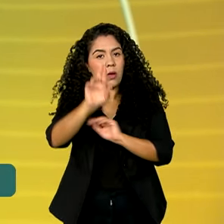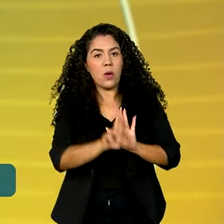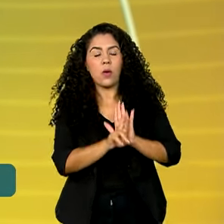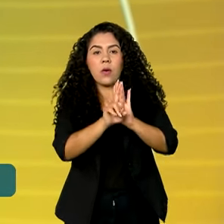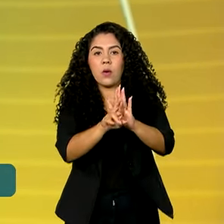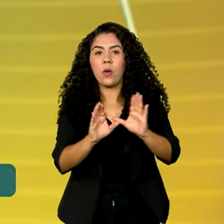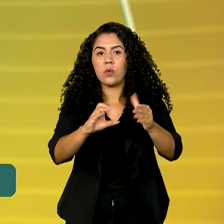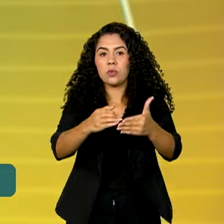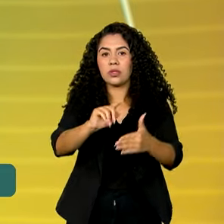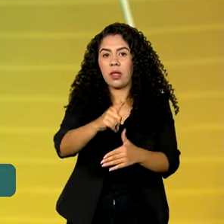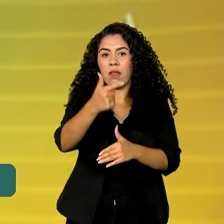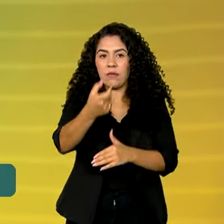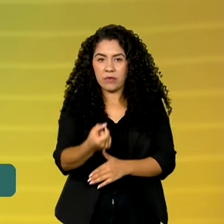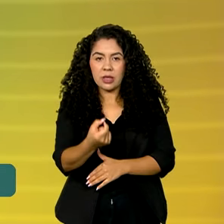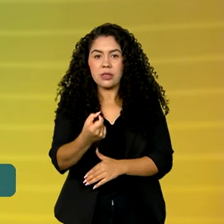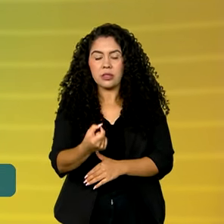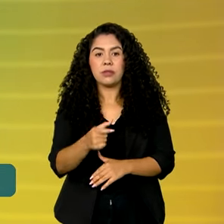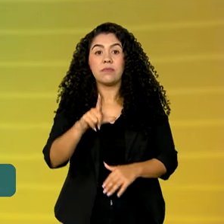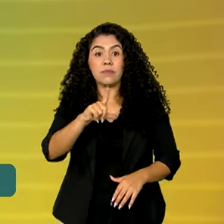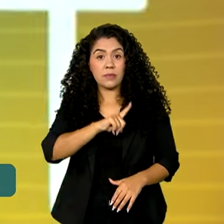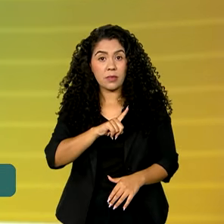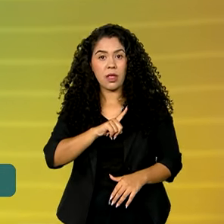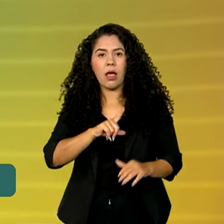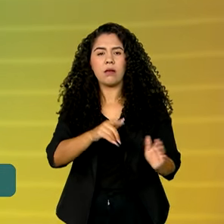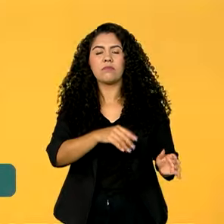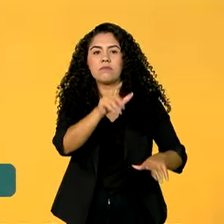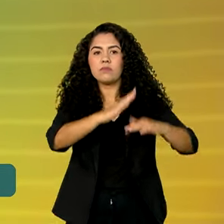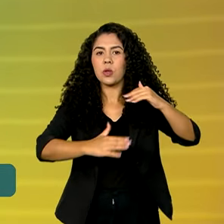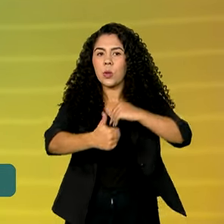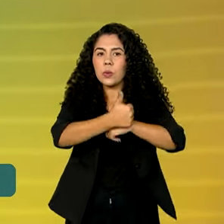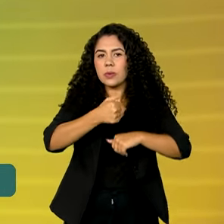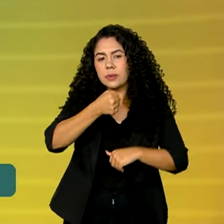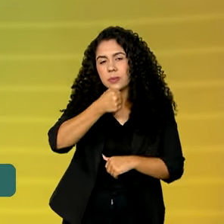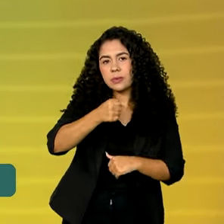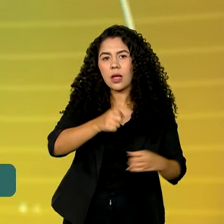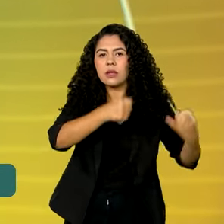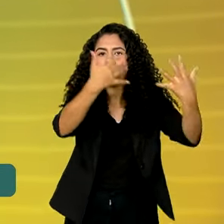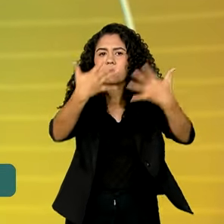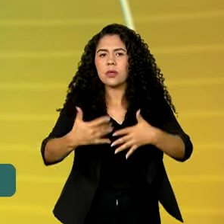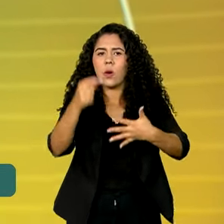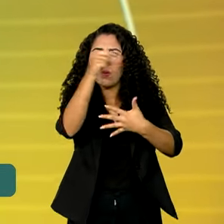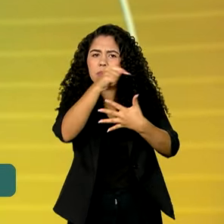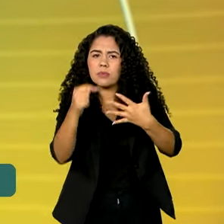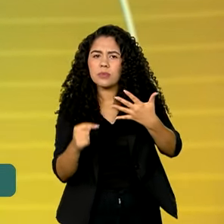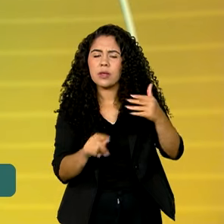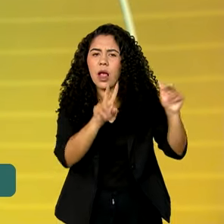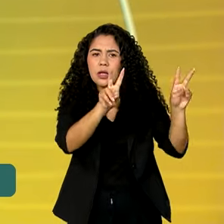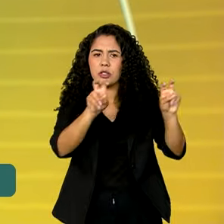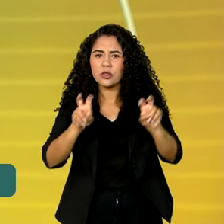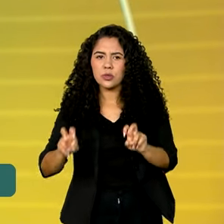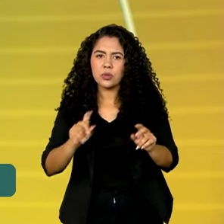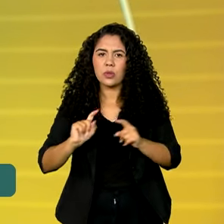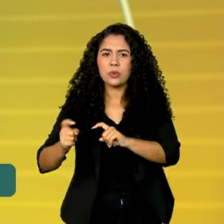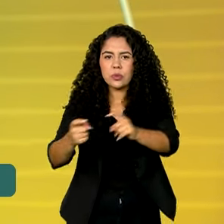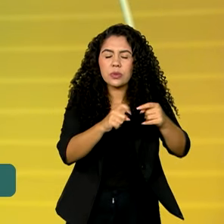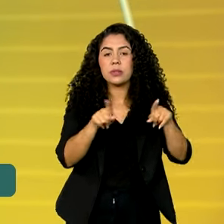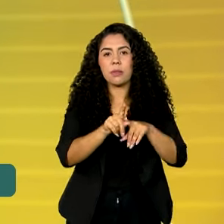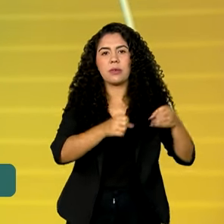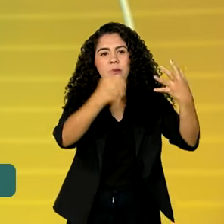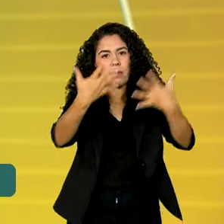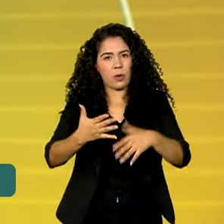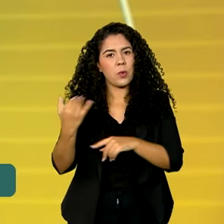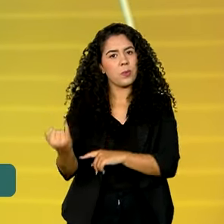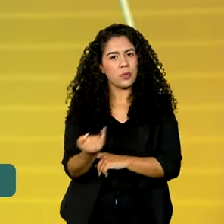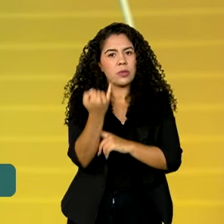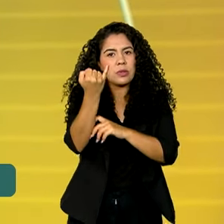que reúne as maiores economias do mundo. Aos jornalistas, ela destacou os assuntos que foram discutidos e ressaltou a